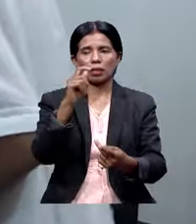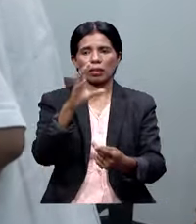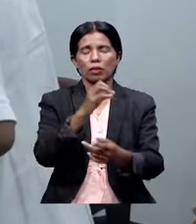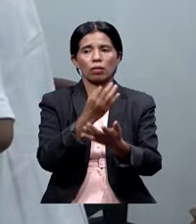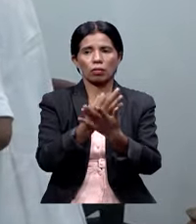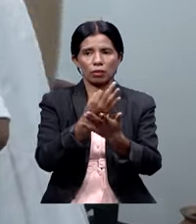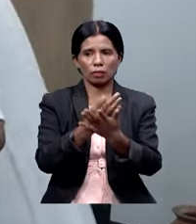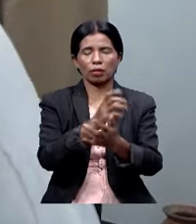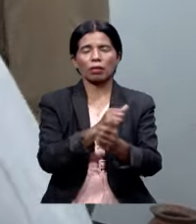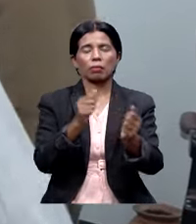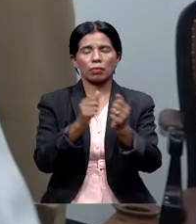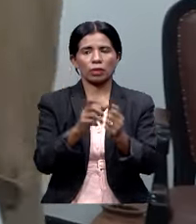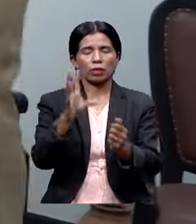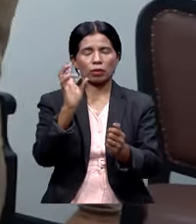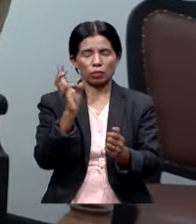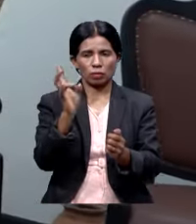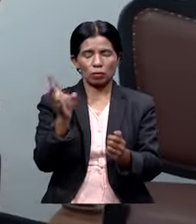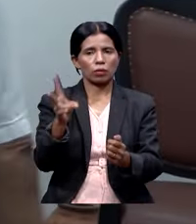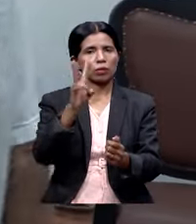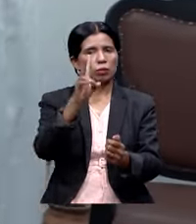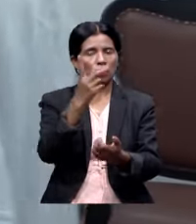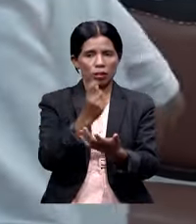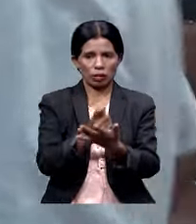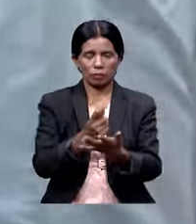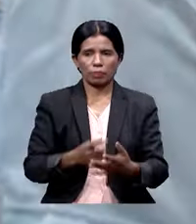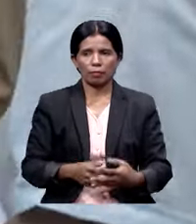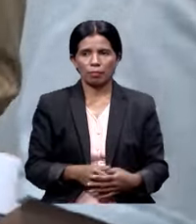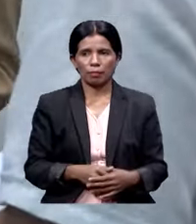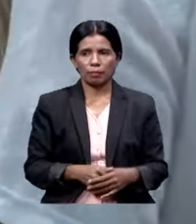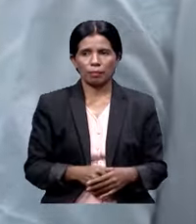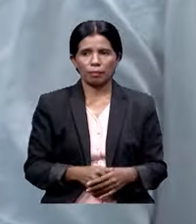orçamento lhe tocou no Rua. Santina de Jesus, Marito da Costa, GMN.